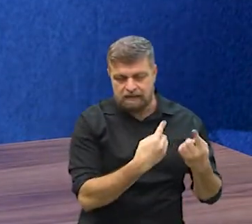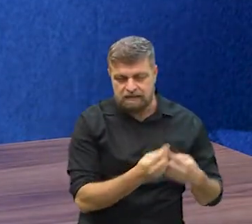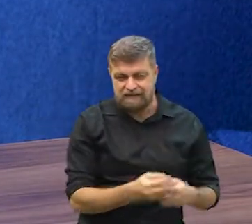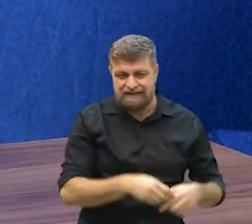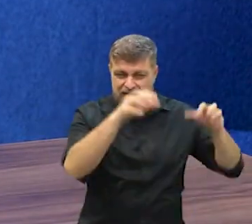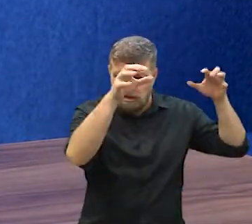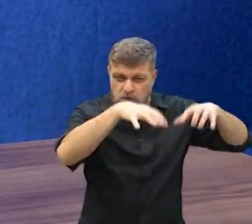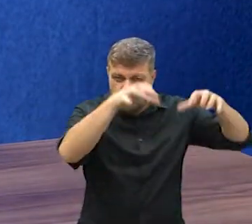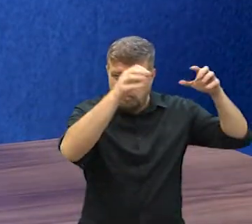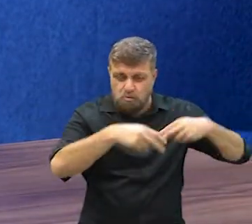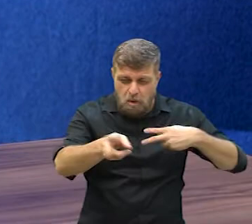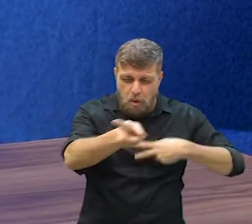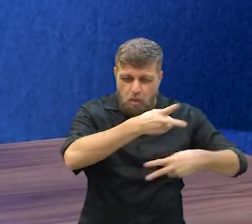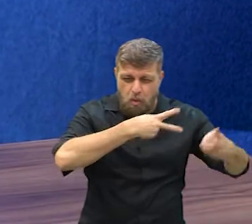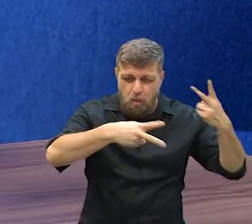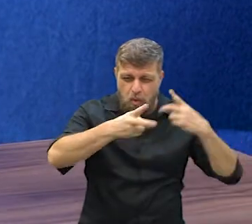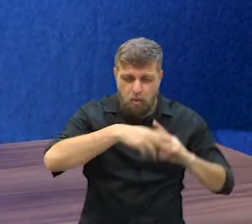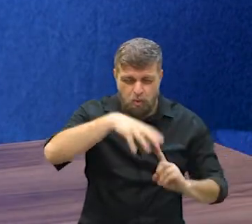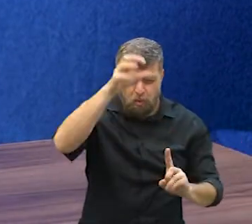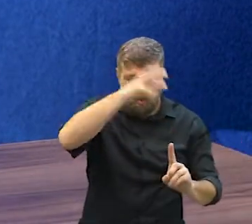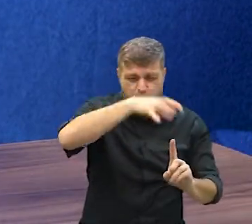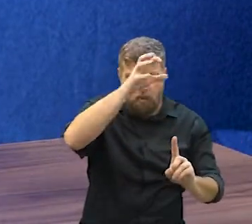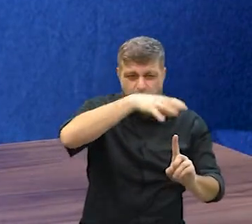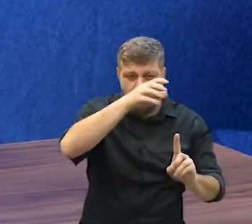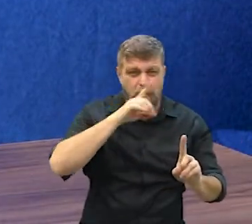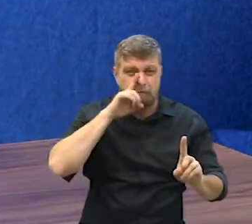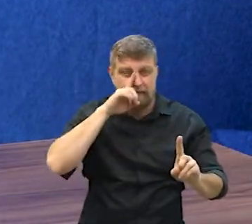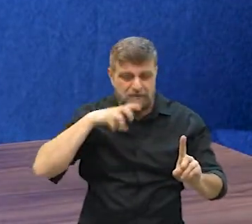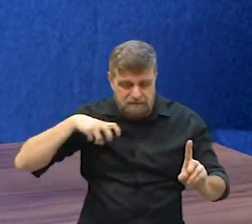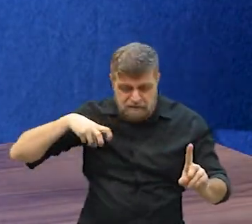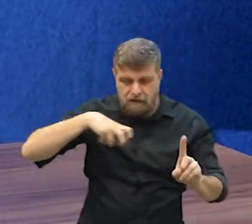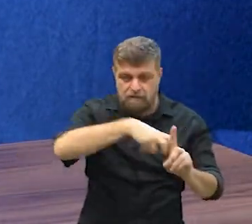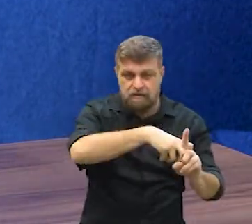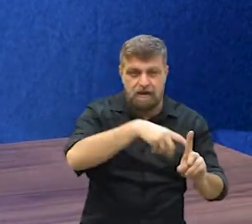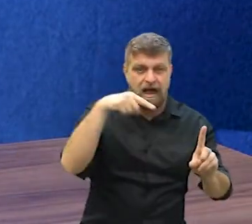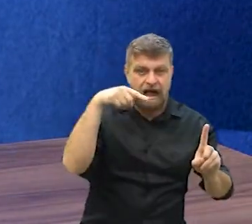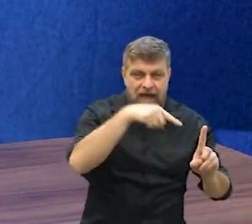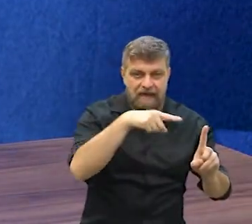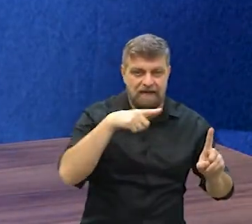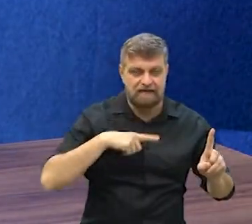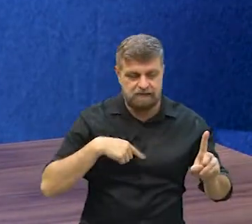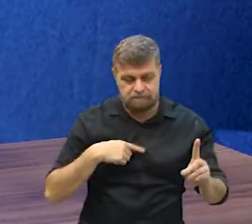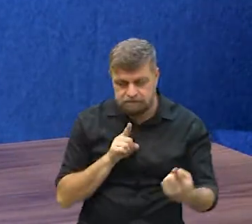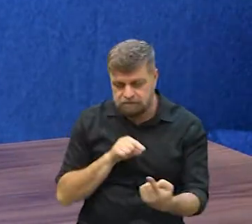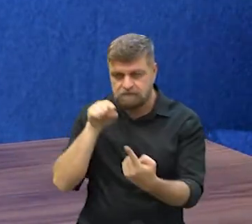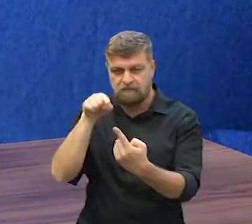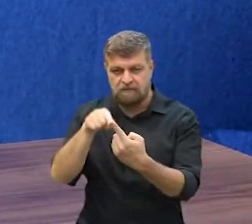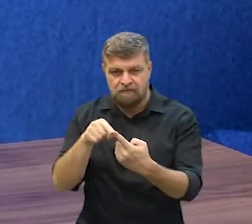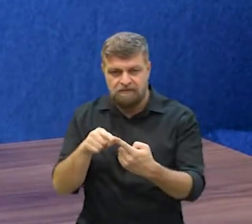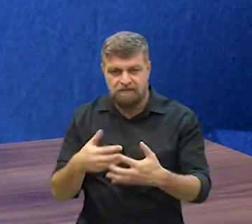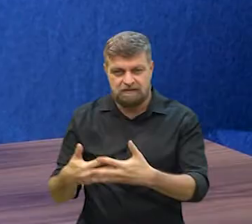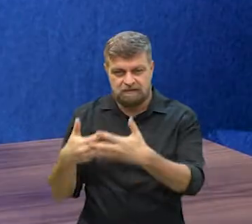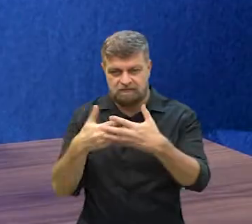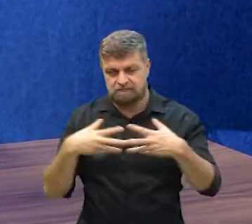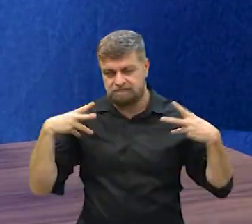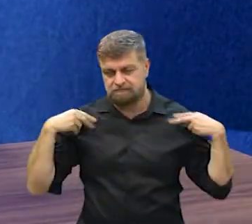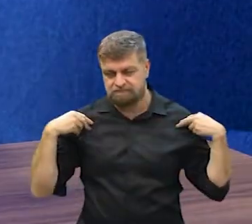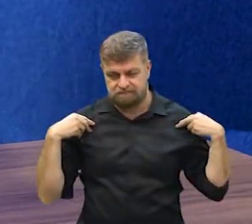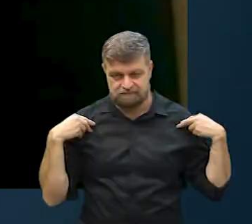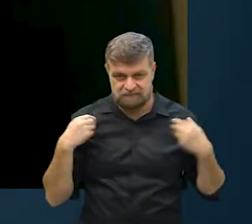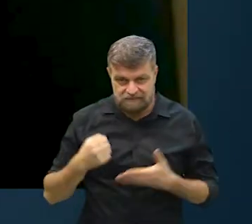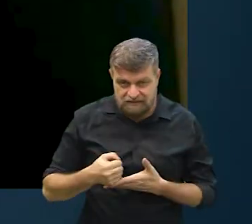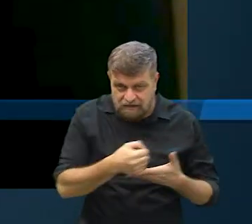da estrada, na chuva, no vento, correndo o risco de ser atropelado, para que ele possa ser mais assertivo. Como é isso para